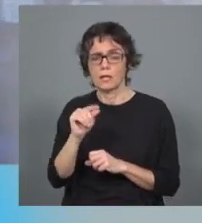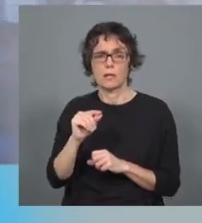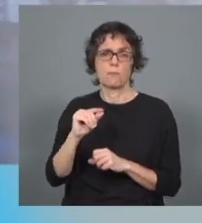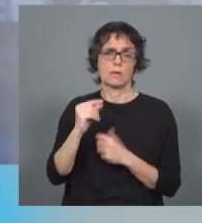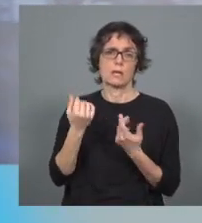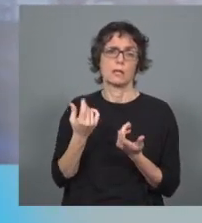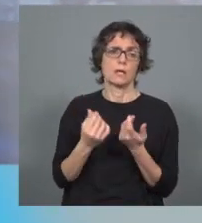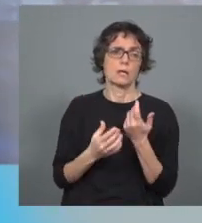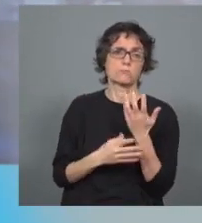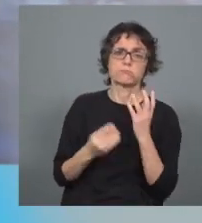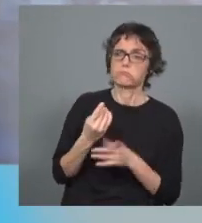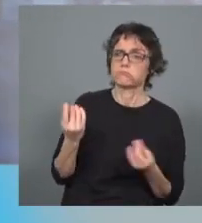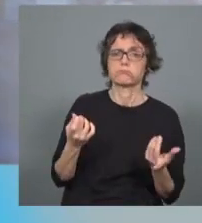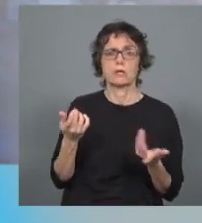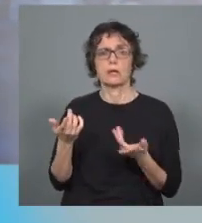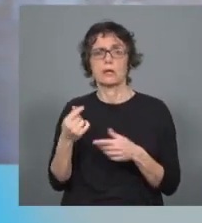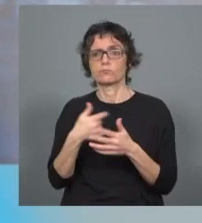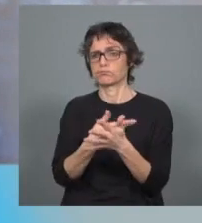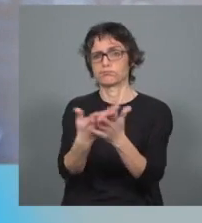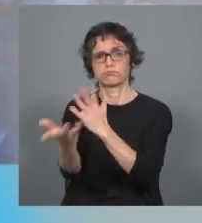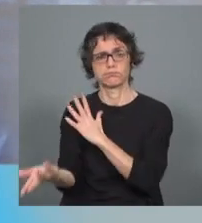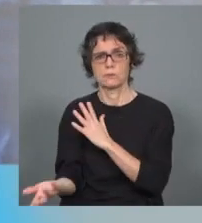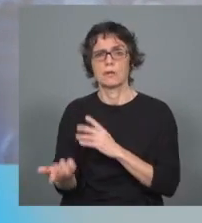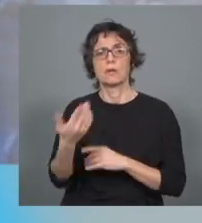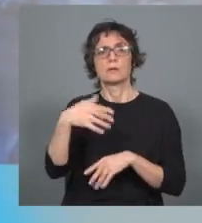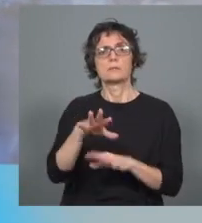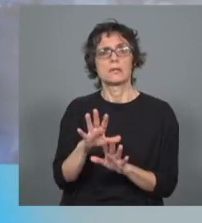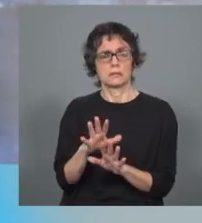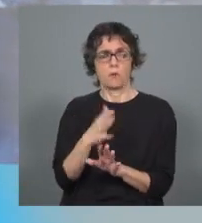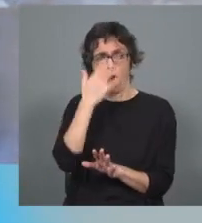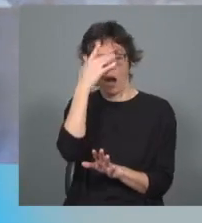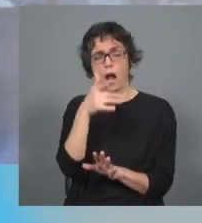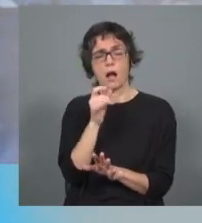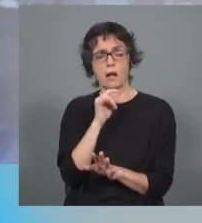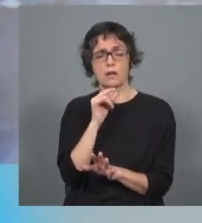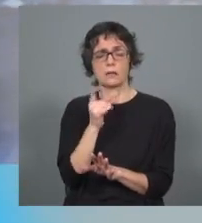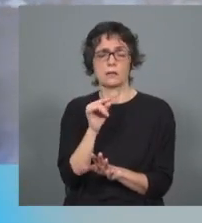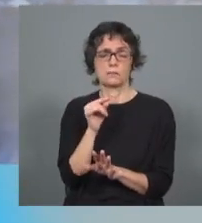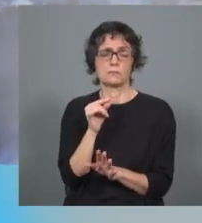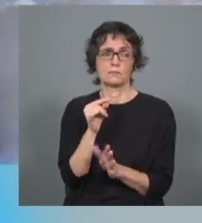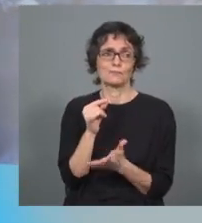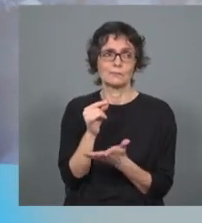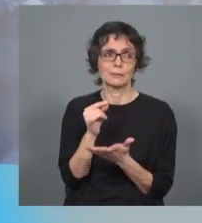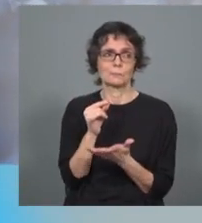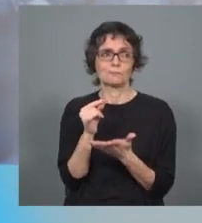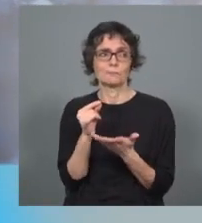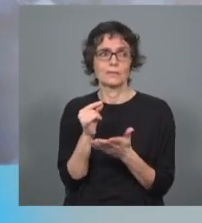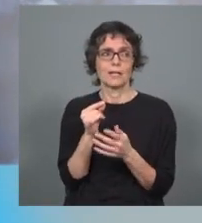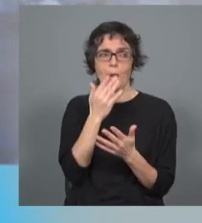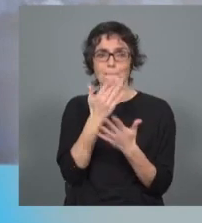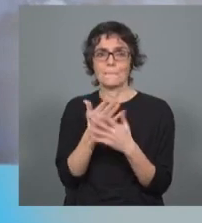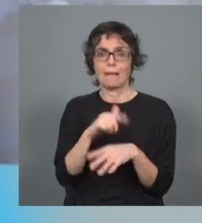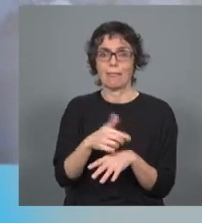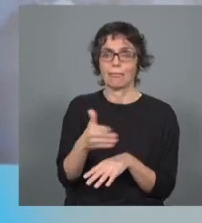seja possível, que isso aconteça. Admito que isso possa não acontecer em função do caráter limitado, espero